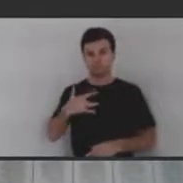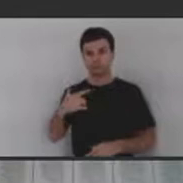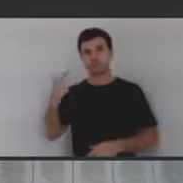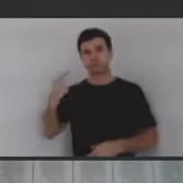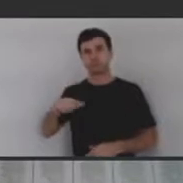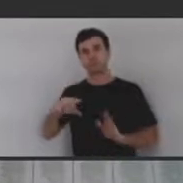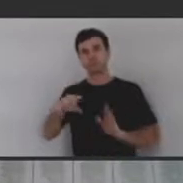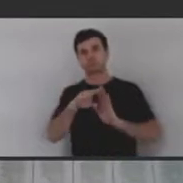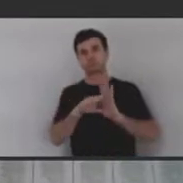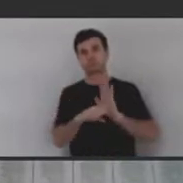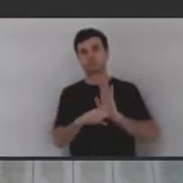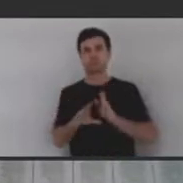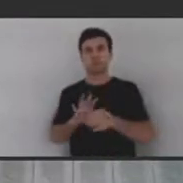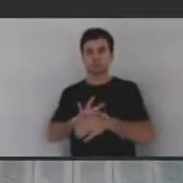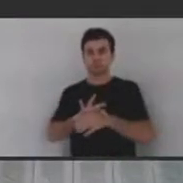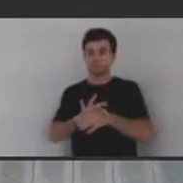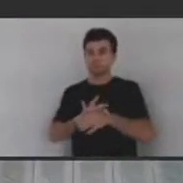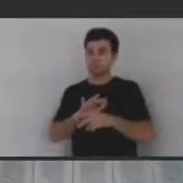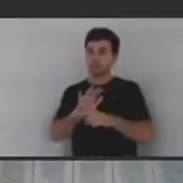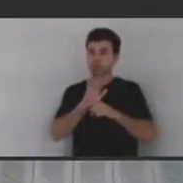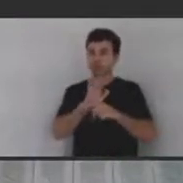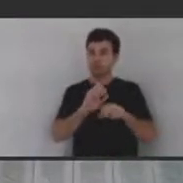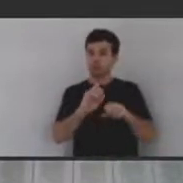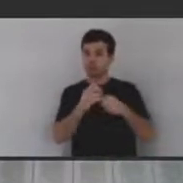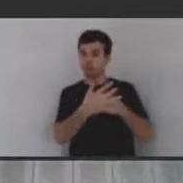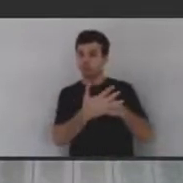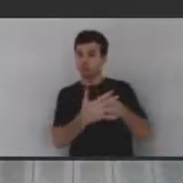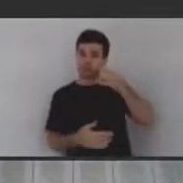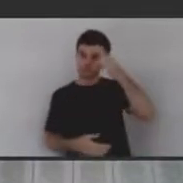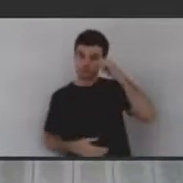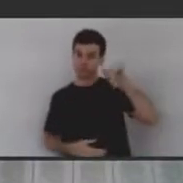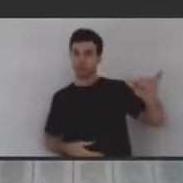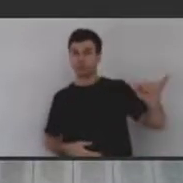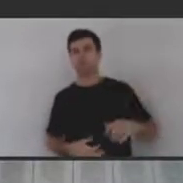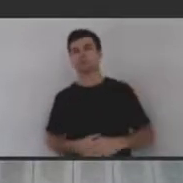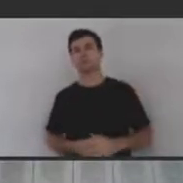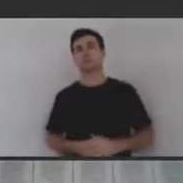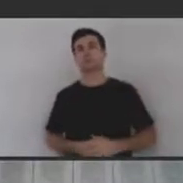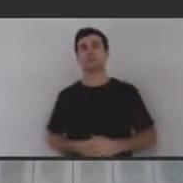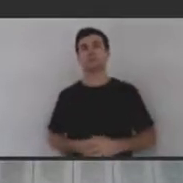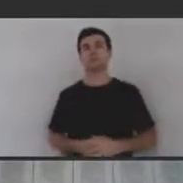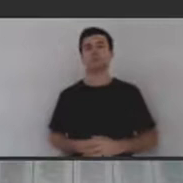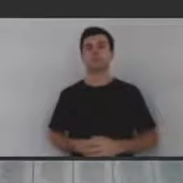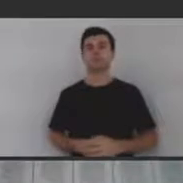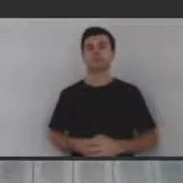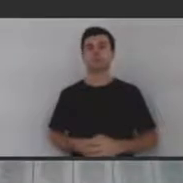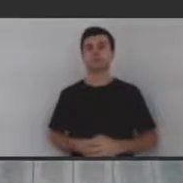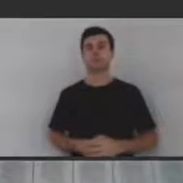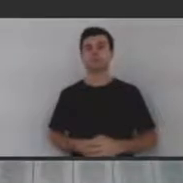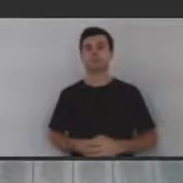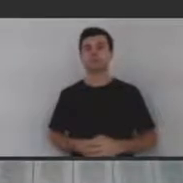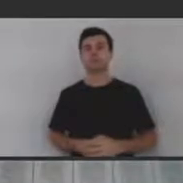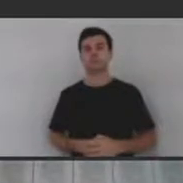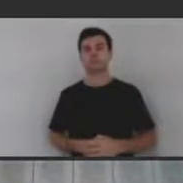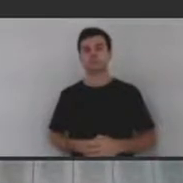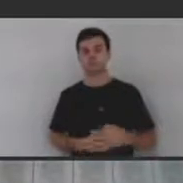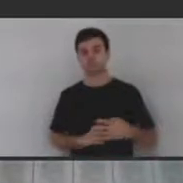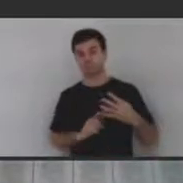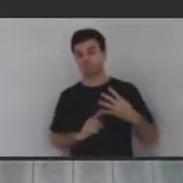a prevenção e a infecção, a propagação do COVID-19. 4.